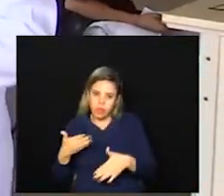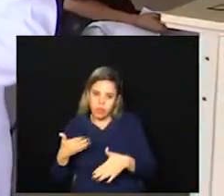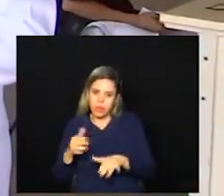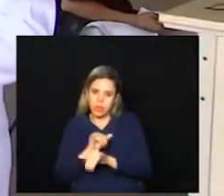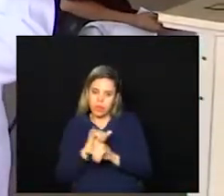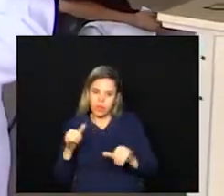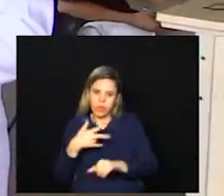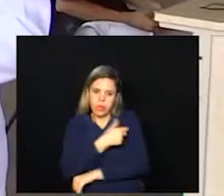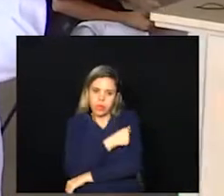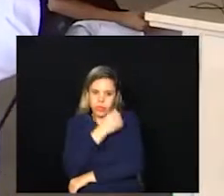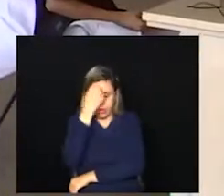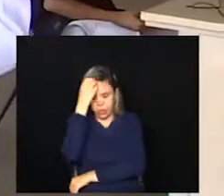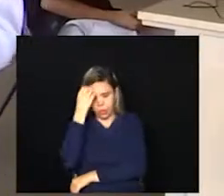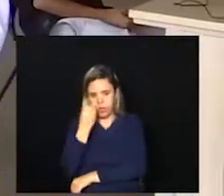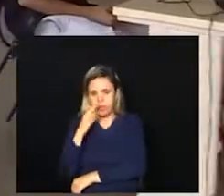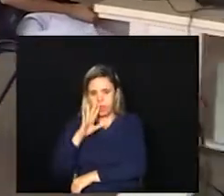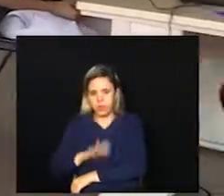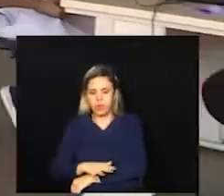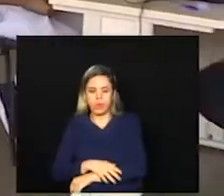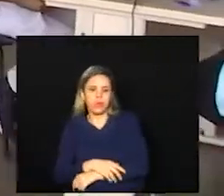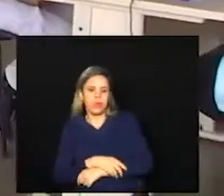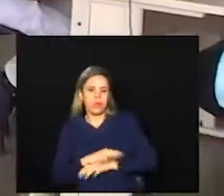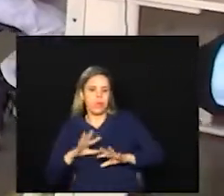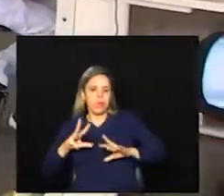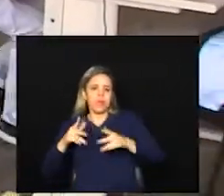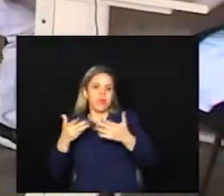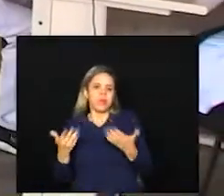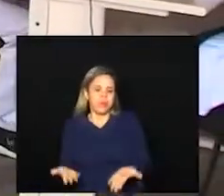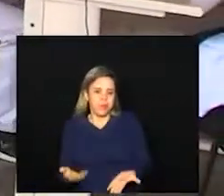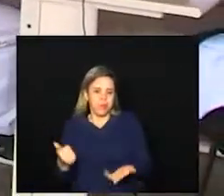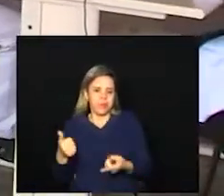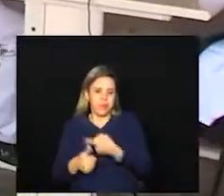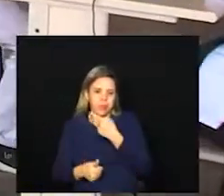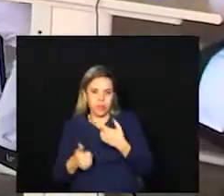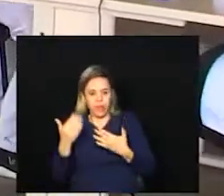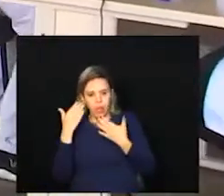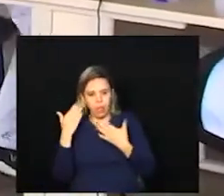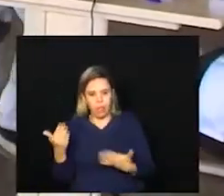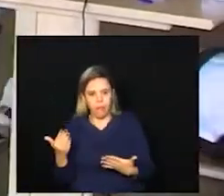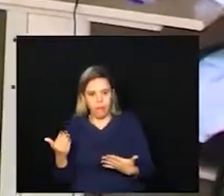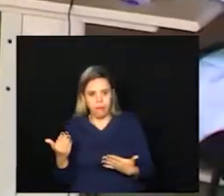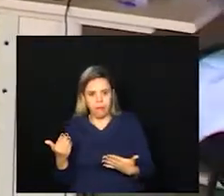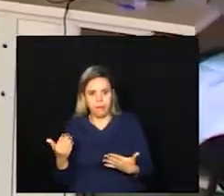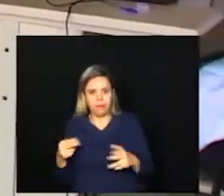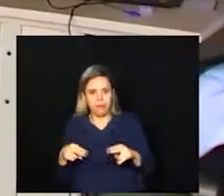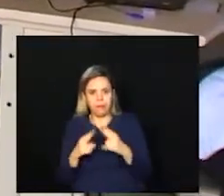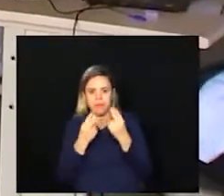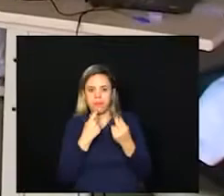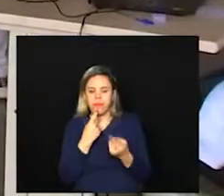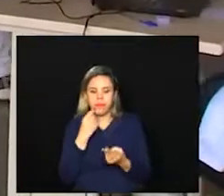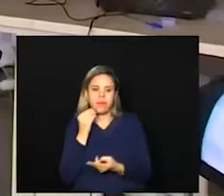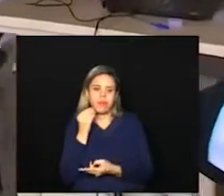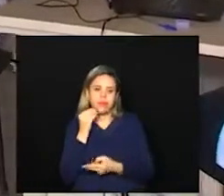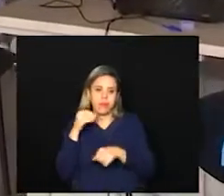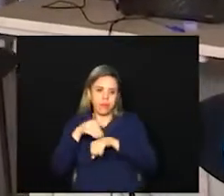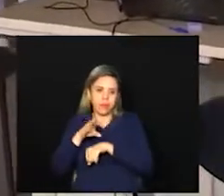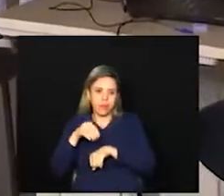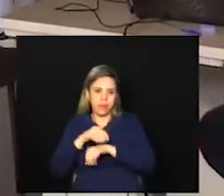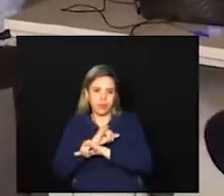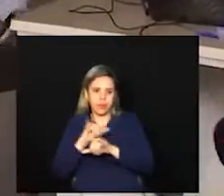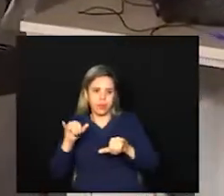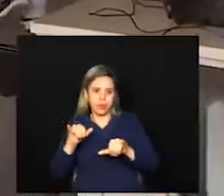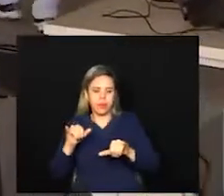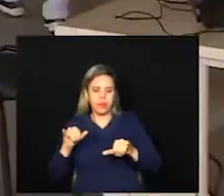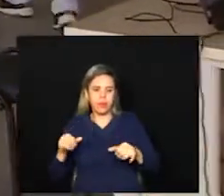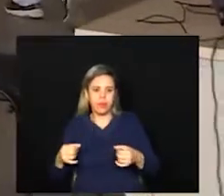de imunização. Boa tarde. Boa tarde a todos. Bom, primeiramente agradecer em nome da Unimed Campinas a oportunidade de trazer